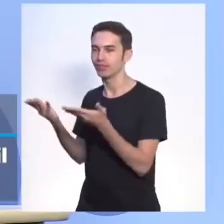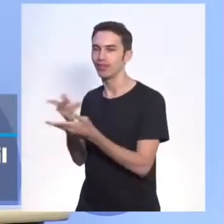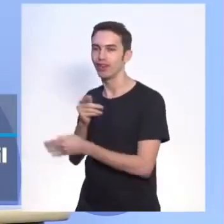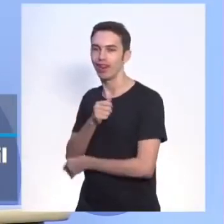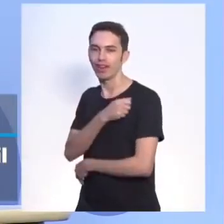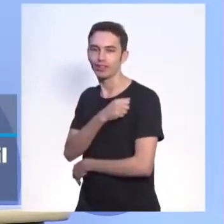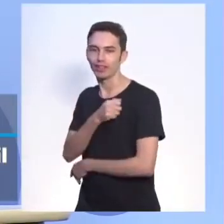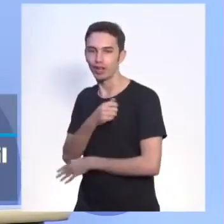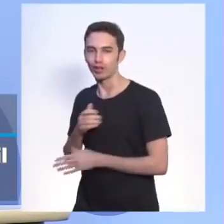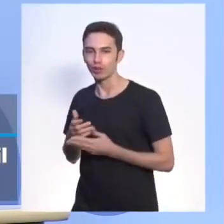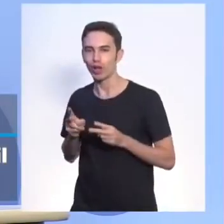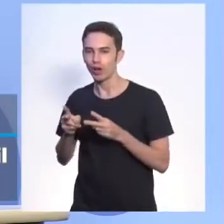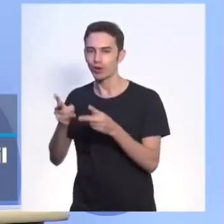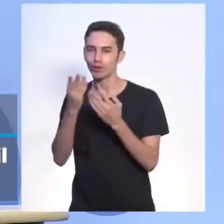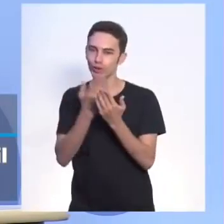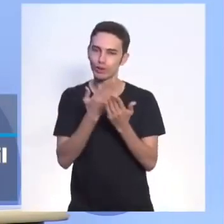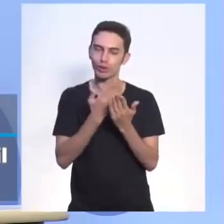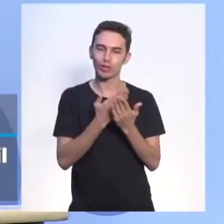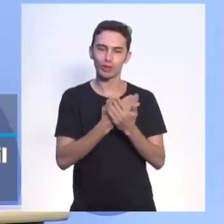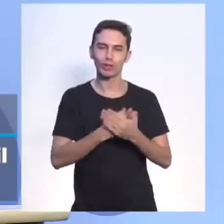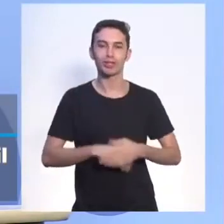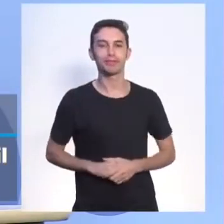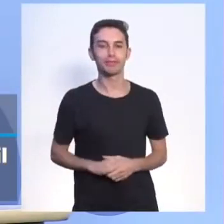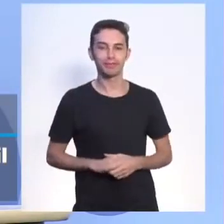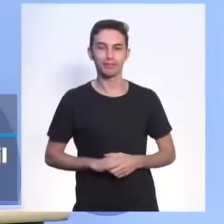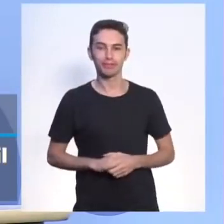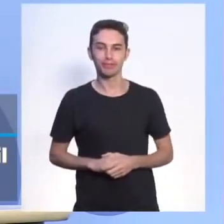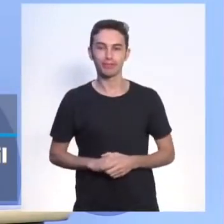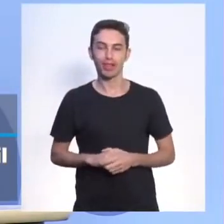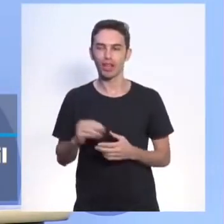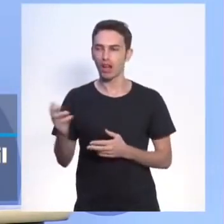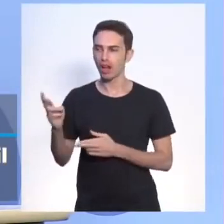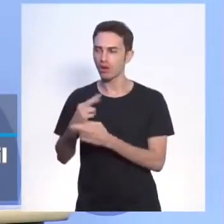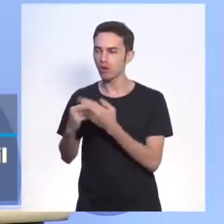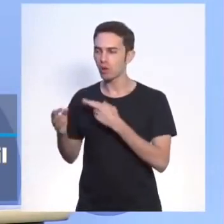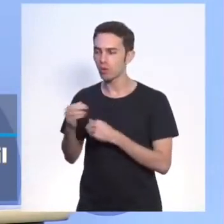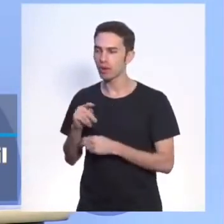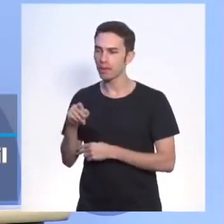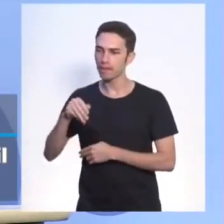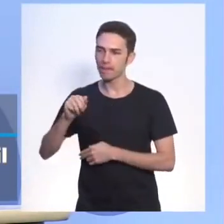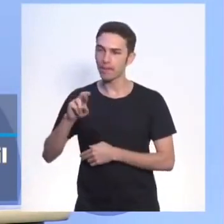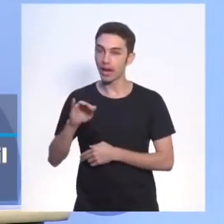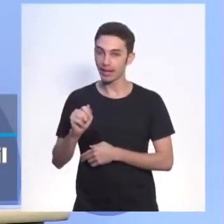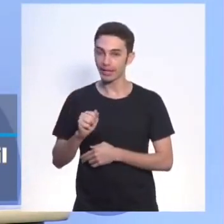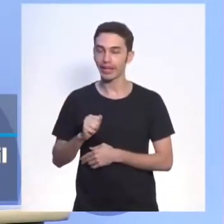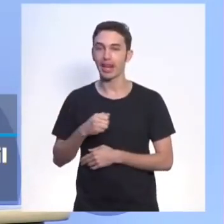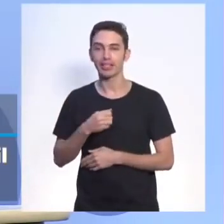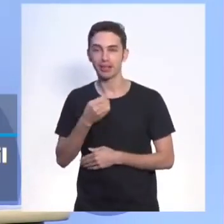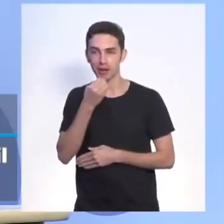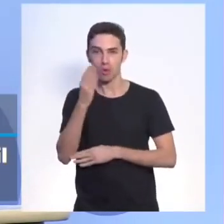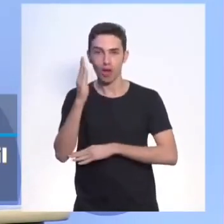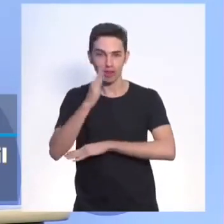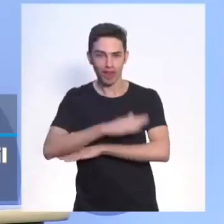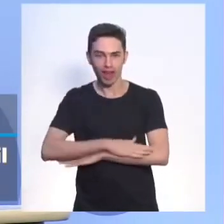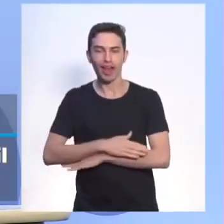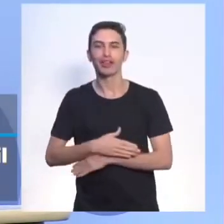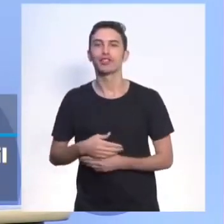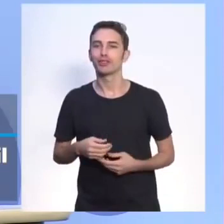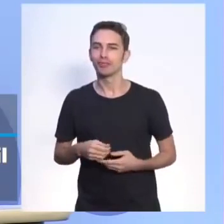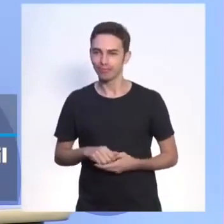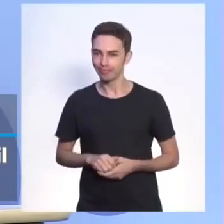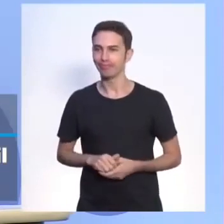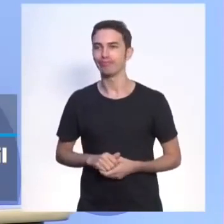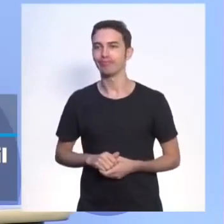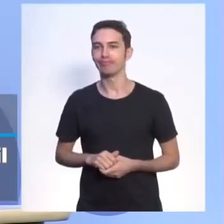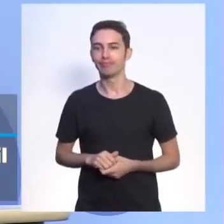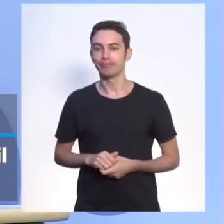garotada a continuar estudando. Vamos pegar aqui algumas respostas. A professora Maria está nos desejando uma boa tarde. Boa tarde,